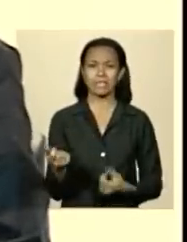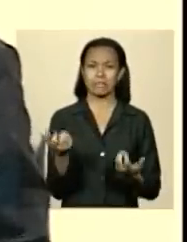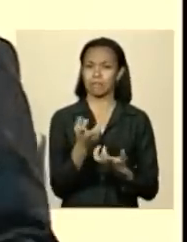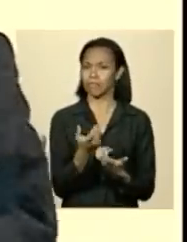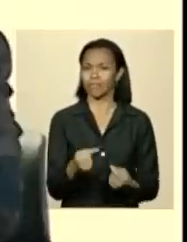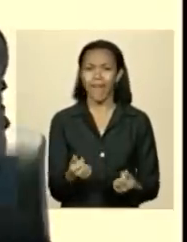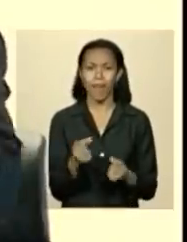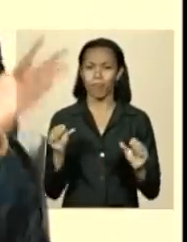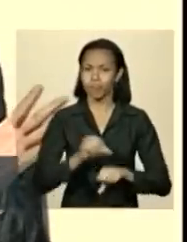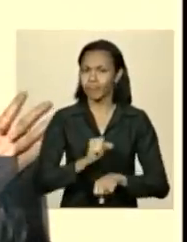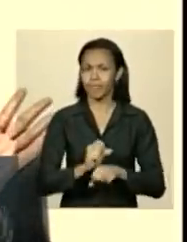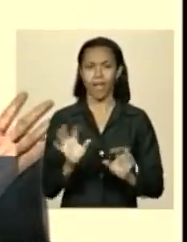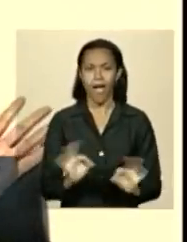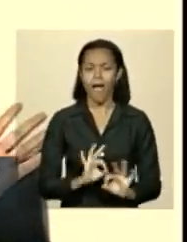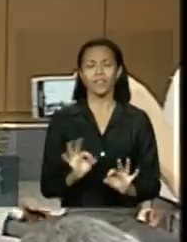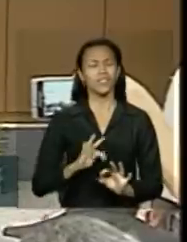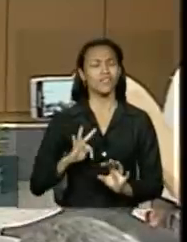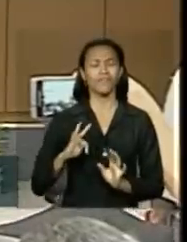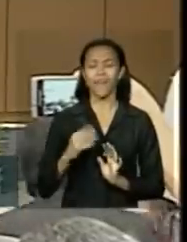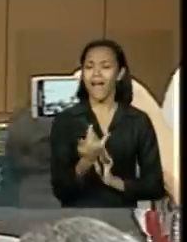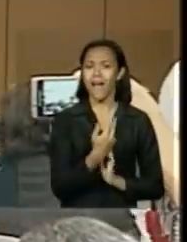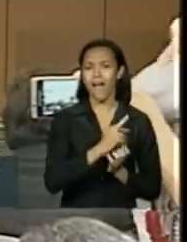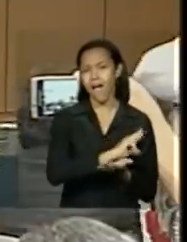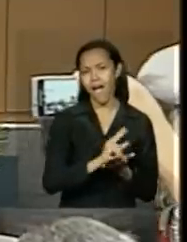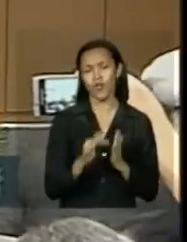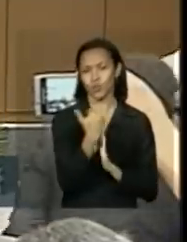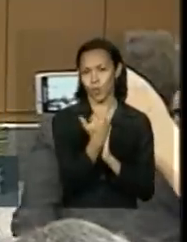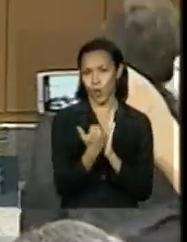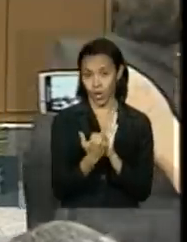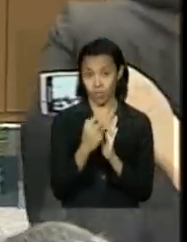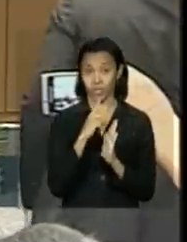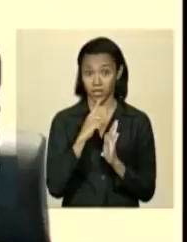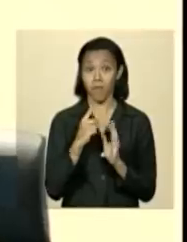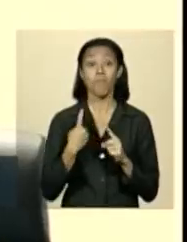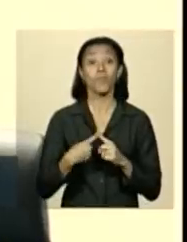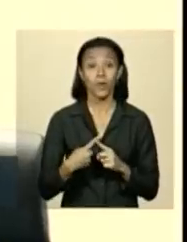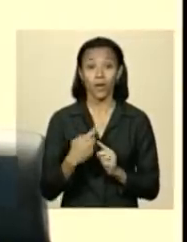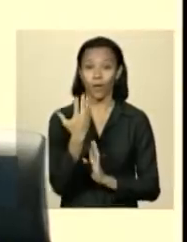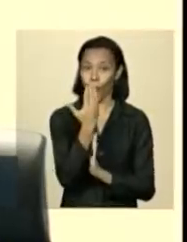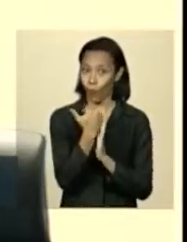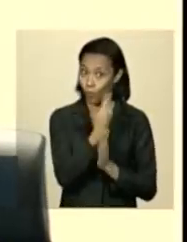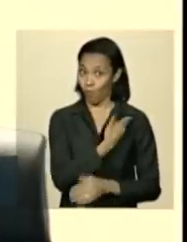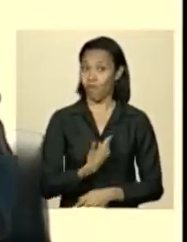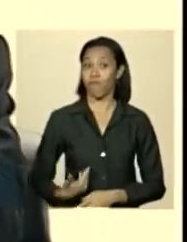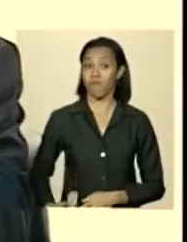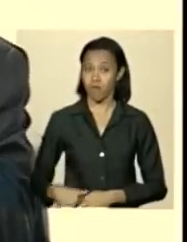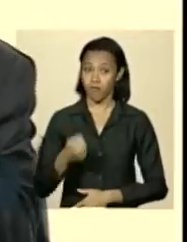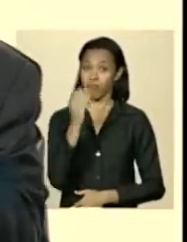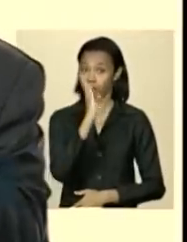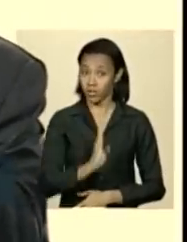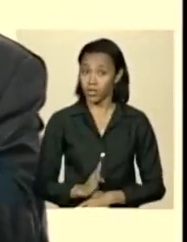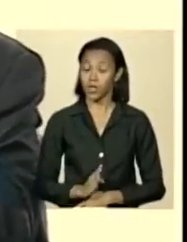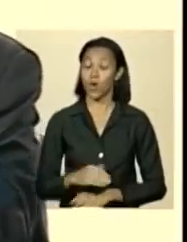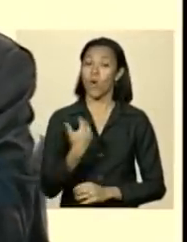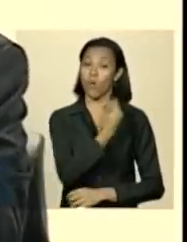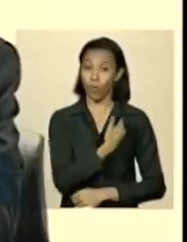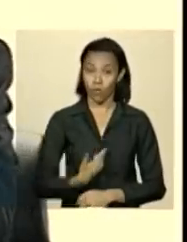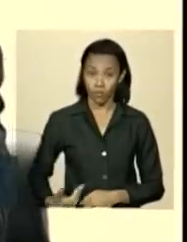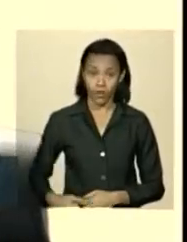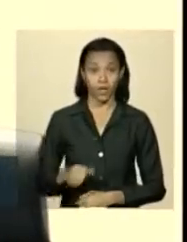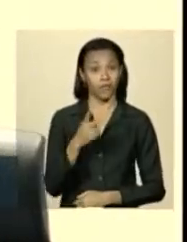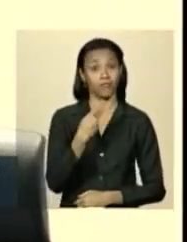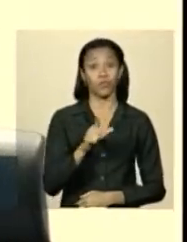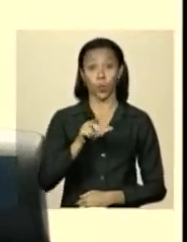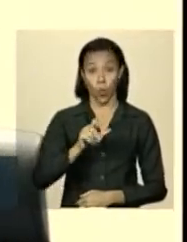campo e tantos outros programas que nós poderíamos citar aqui é porque o governo brasileiro o governo do presidente Lula o governo da